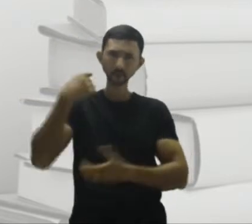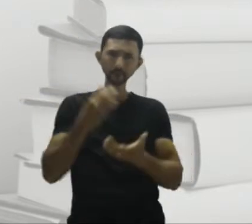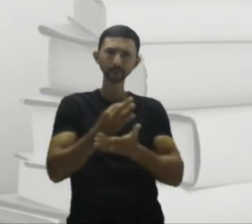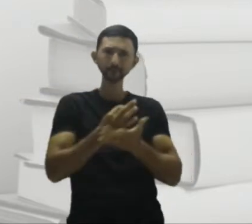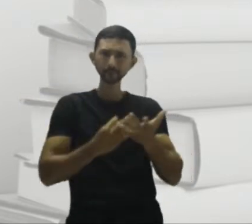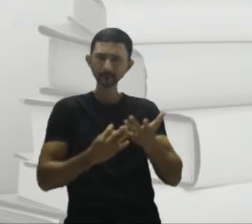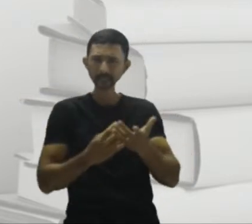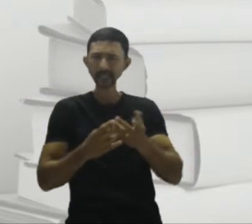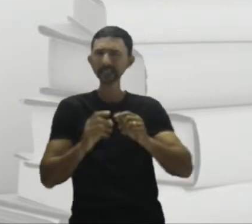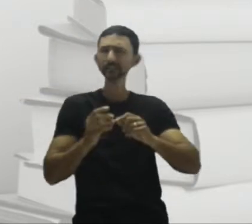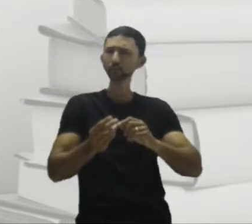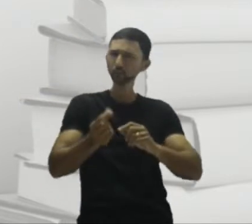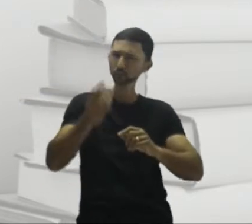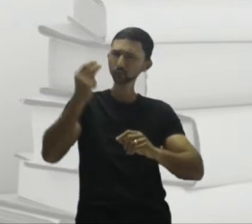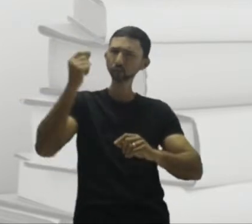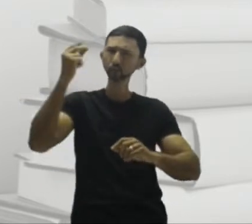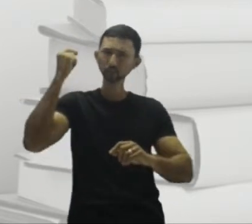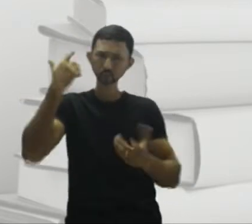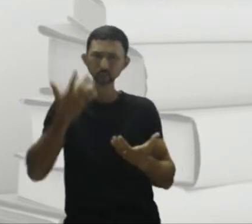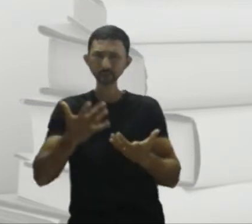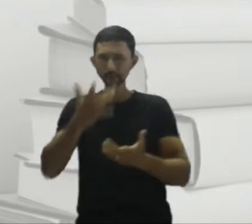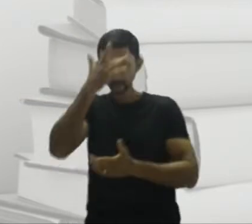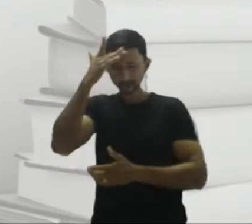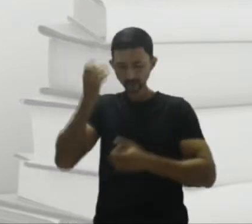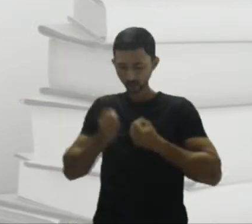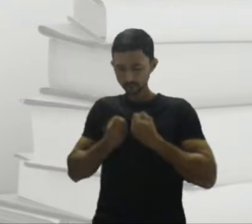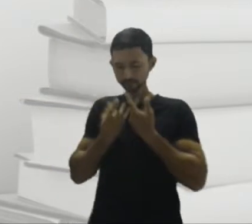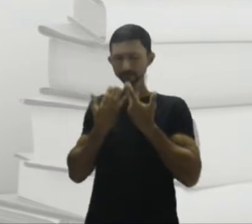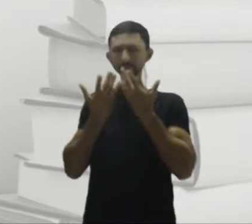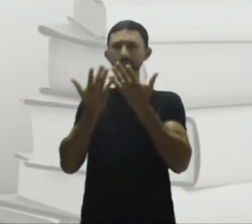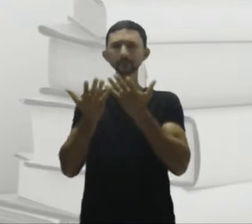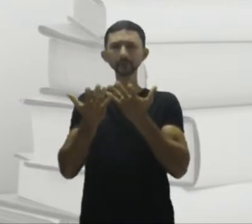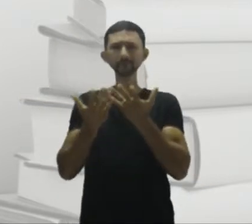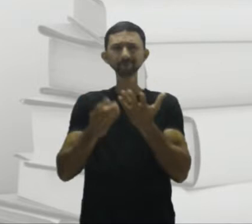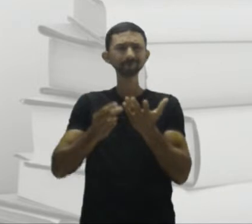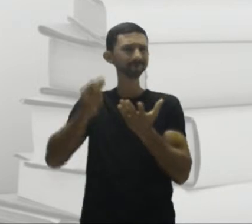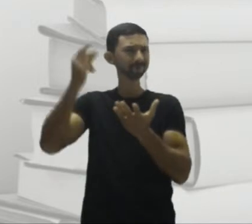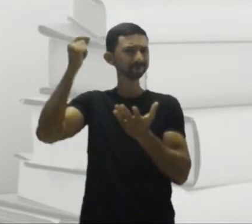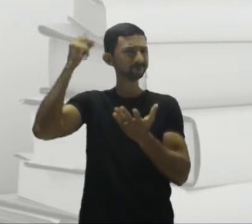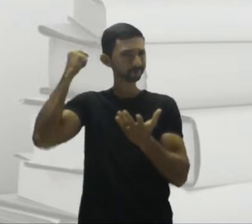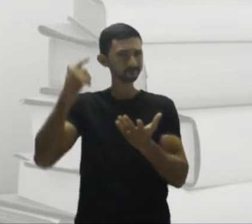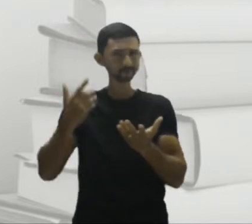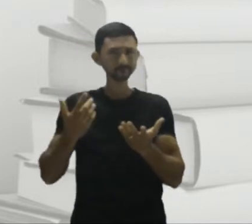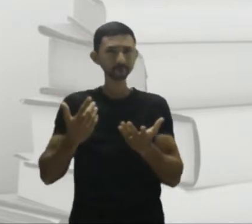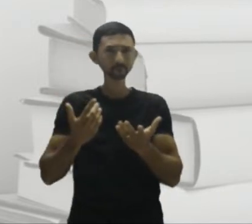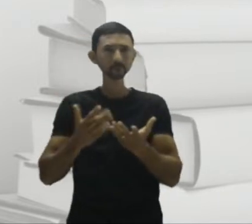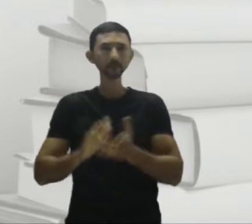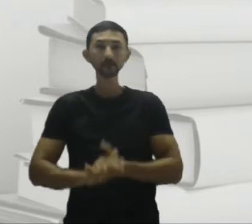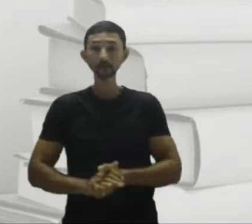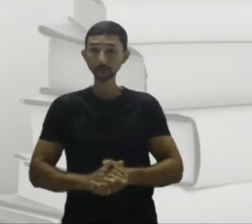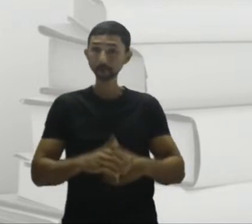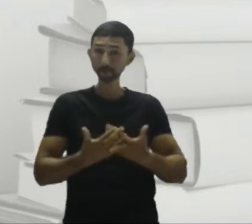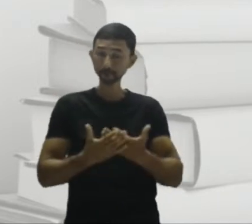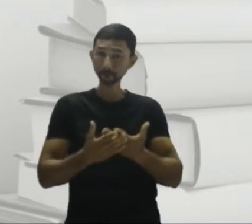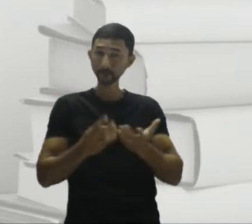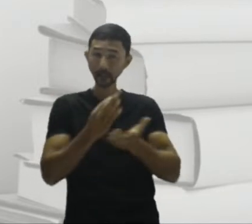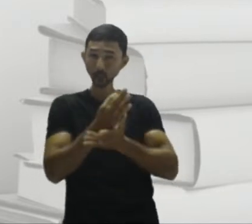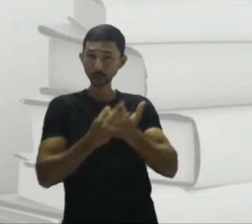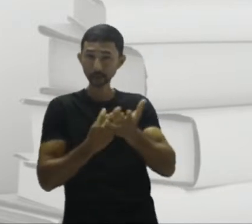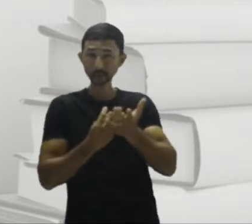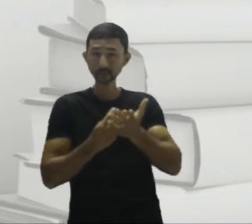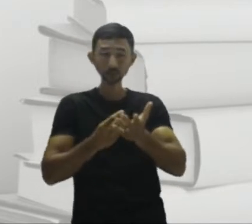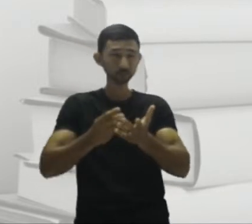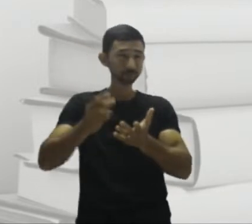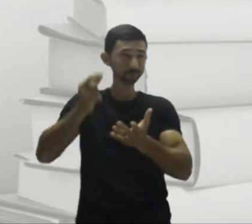uma das formas do homem se expressar mais antigas que há, certo? Ele tem